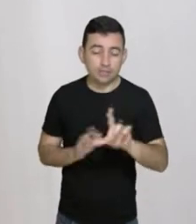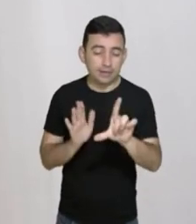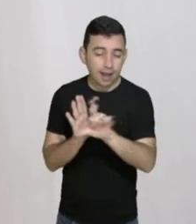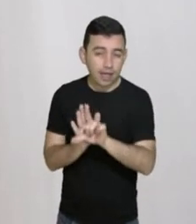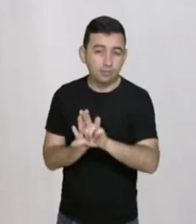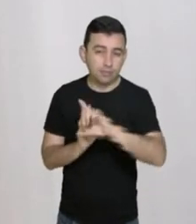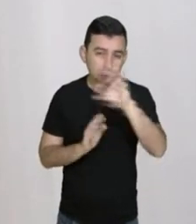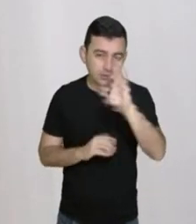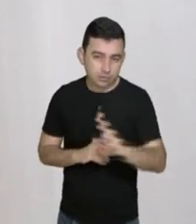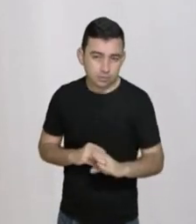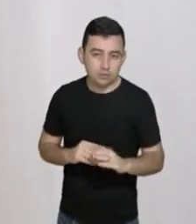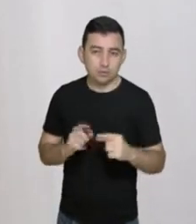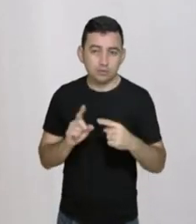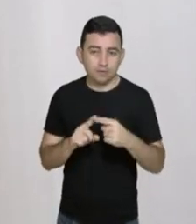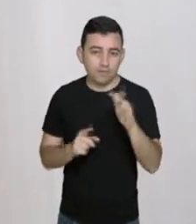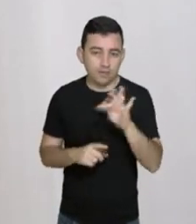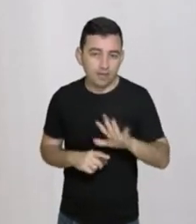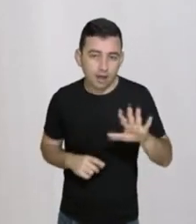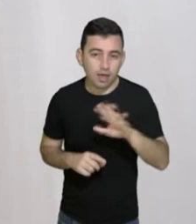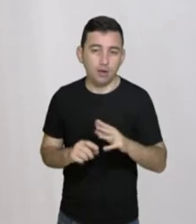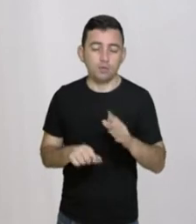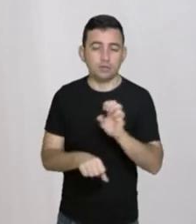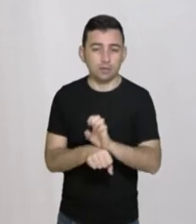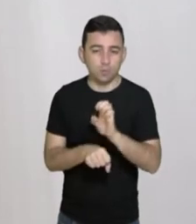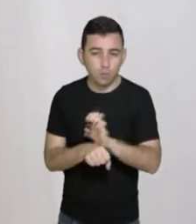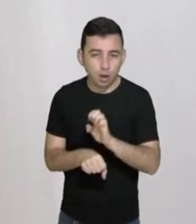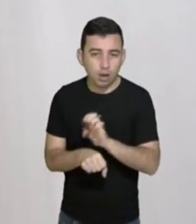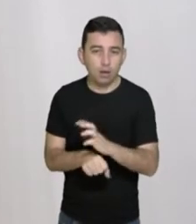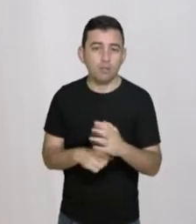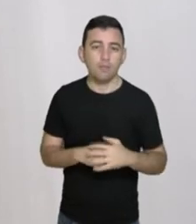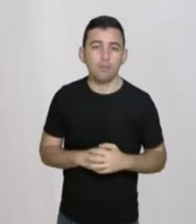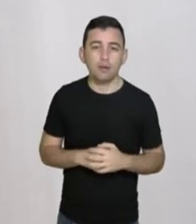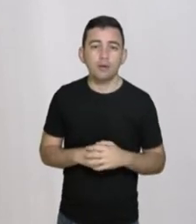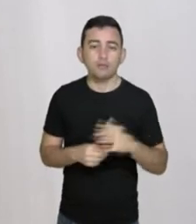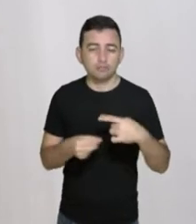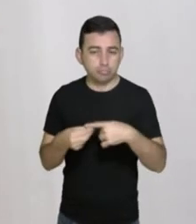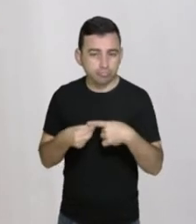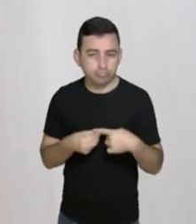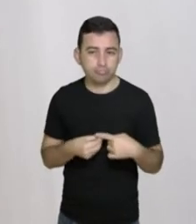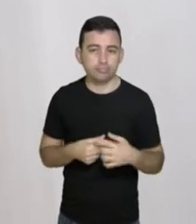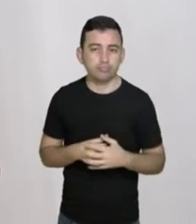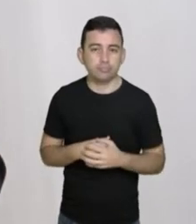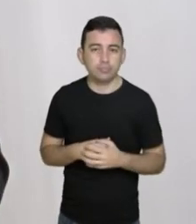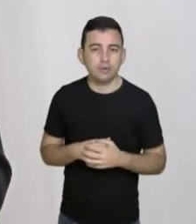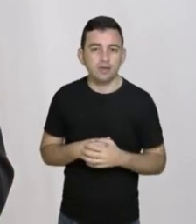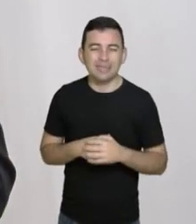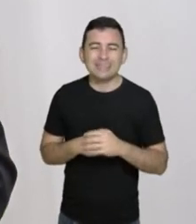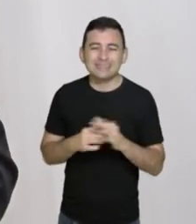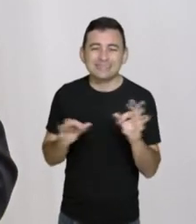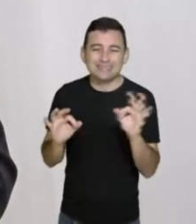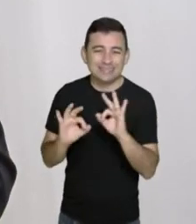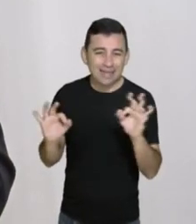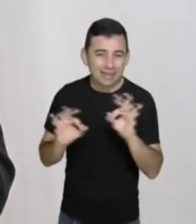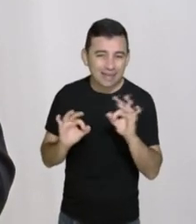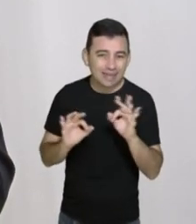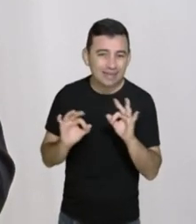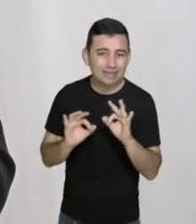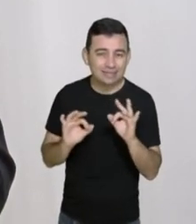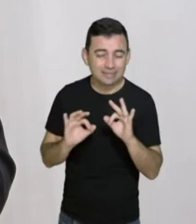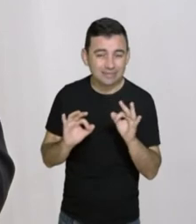entre elas federal, estadual e municipal. Em nenhuma delas, deputado